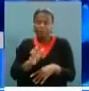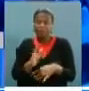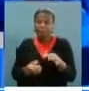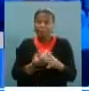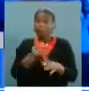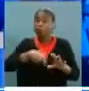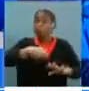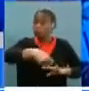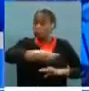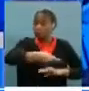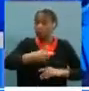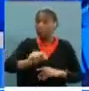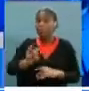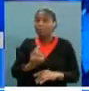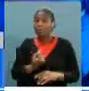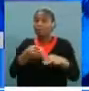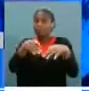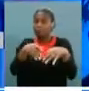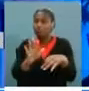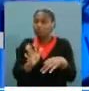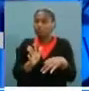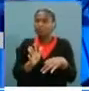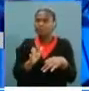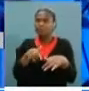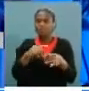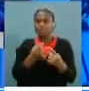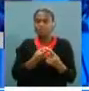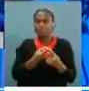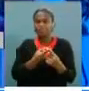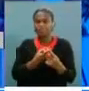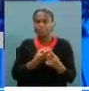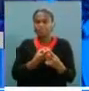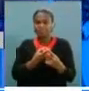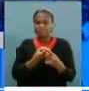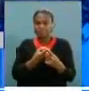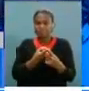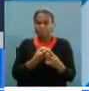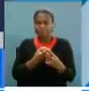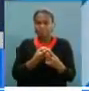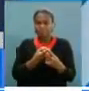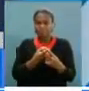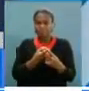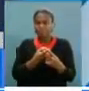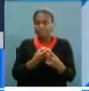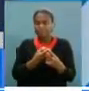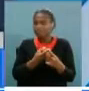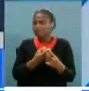mobilizar recursos e devemos fechar isto ainda este ano para introduzir a vacina, que tem o